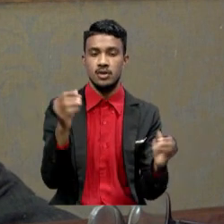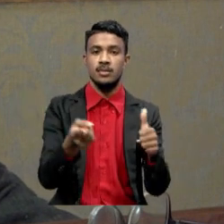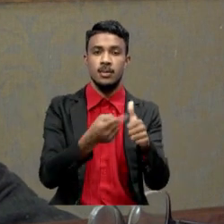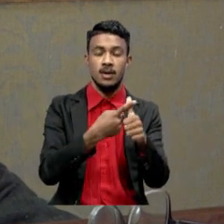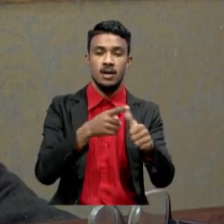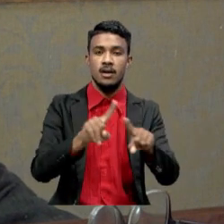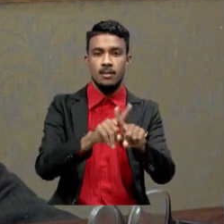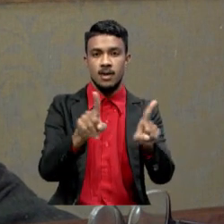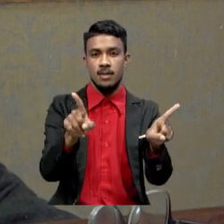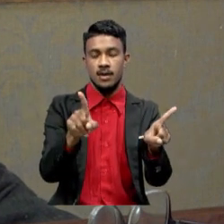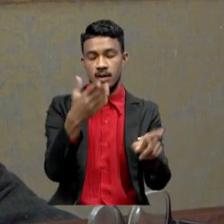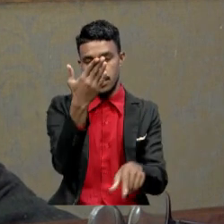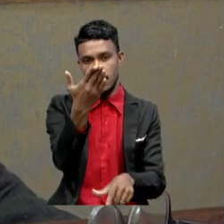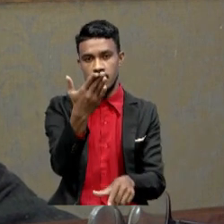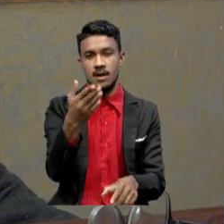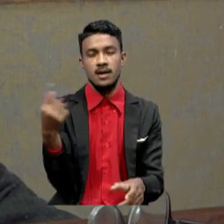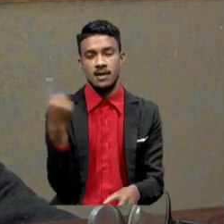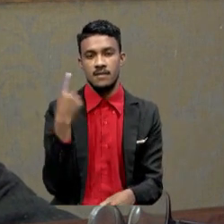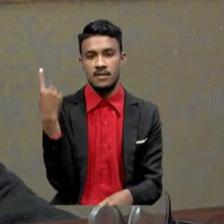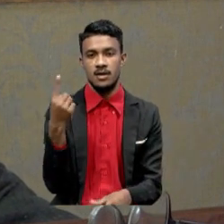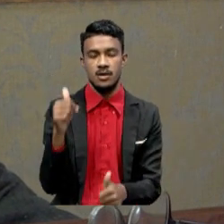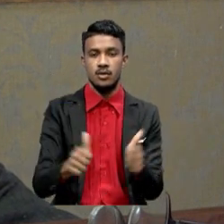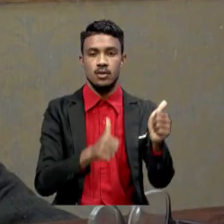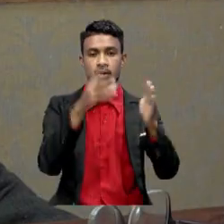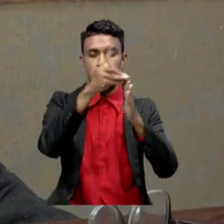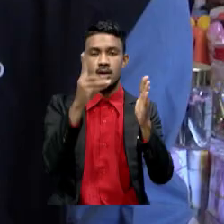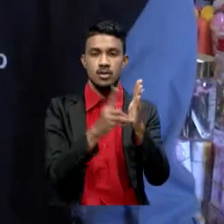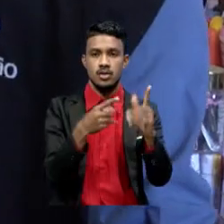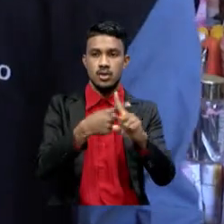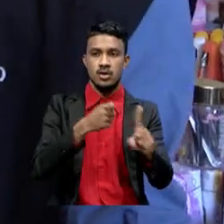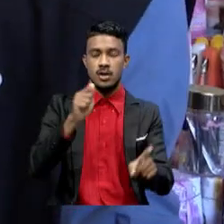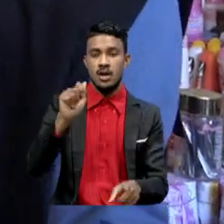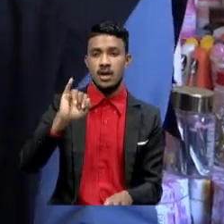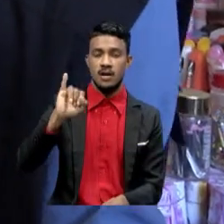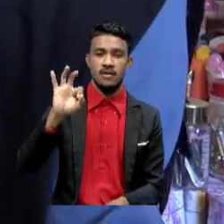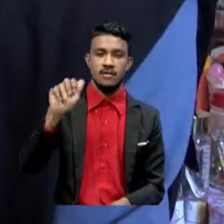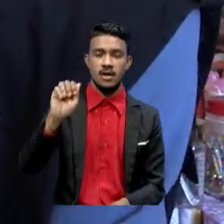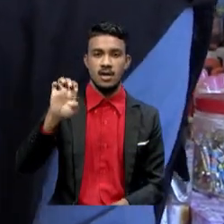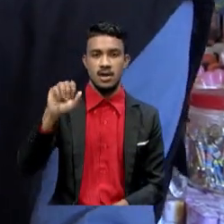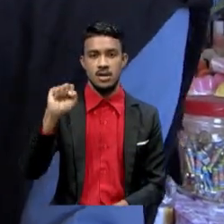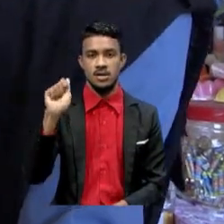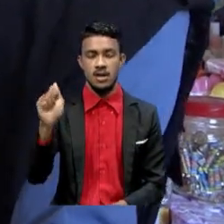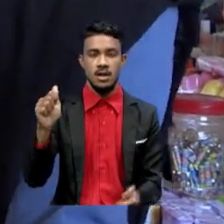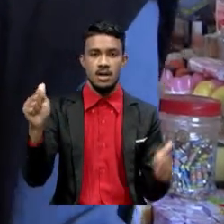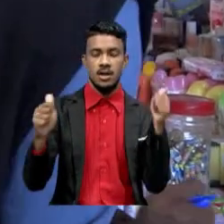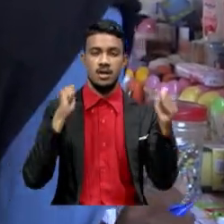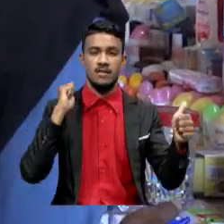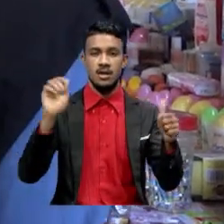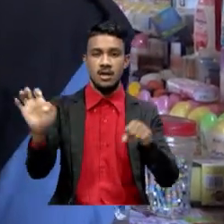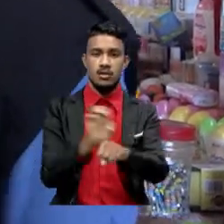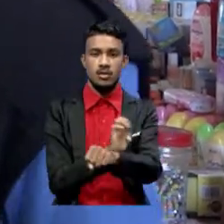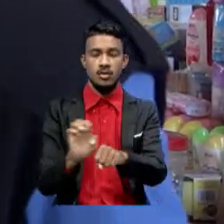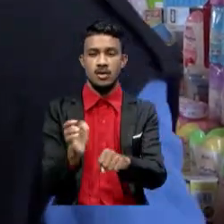vê nia bebê tuir dados russi autoridade inspeção no fiscalização ba atividade econômica no